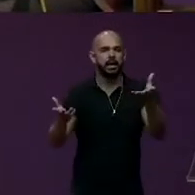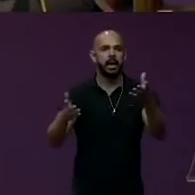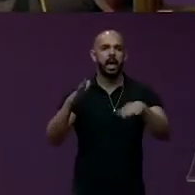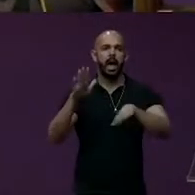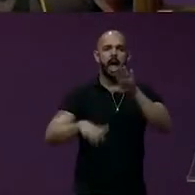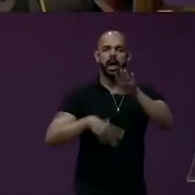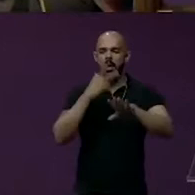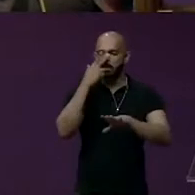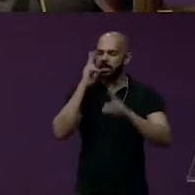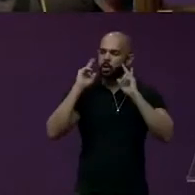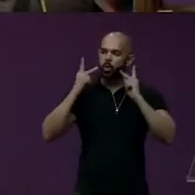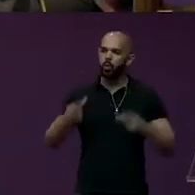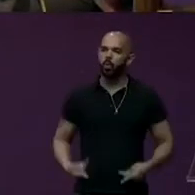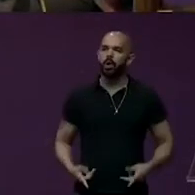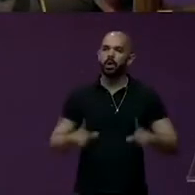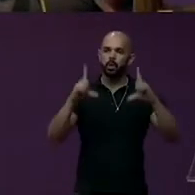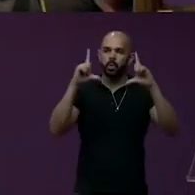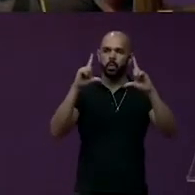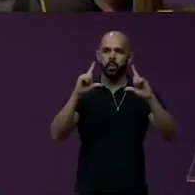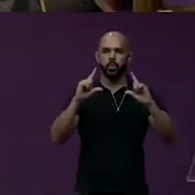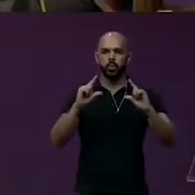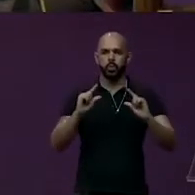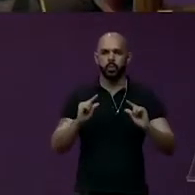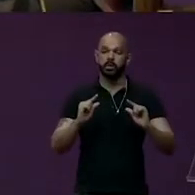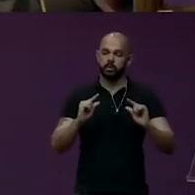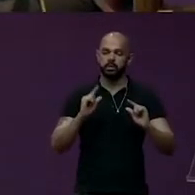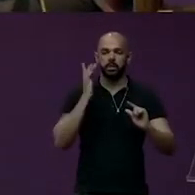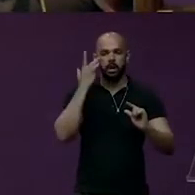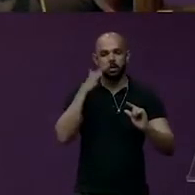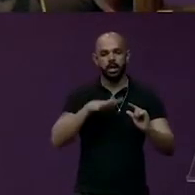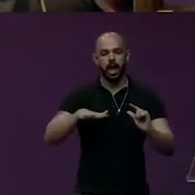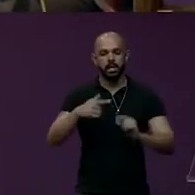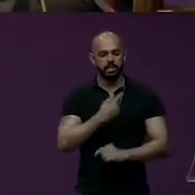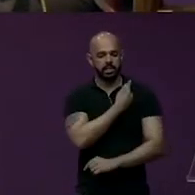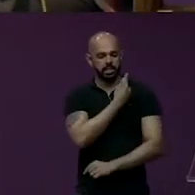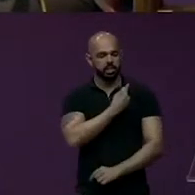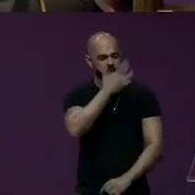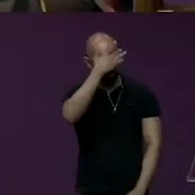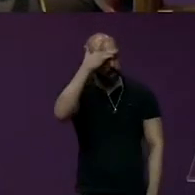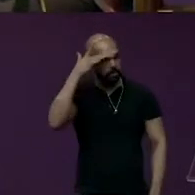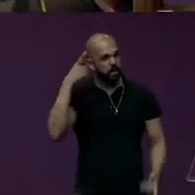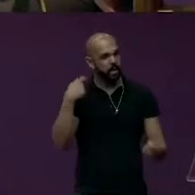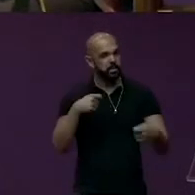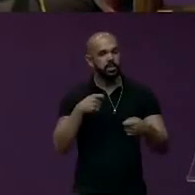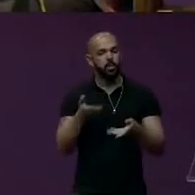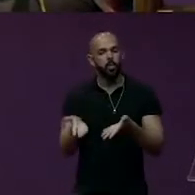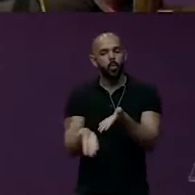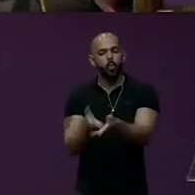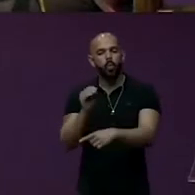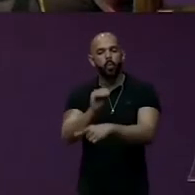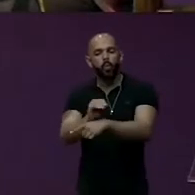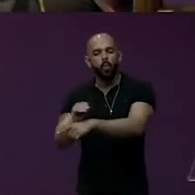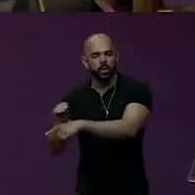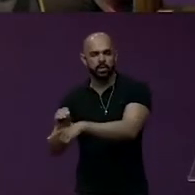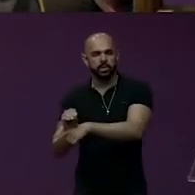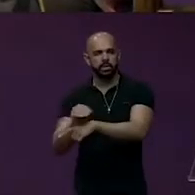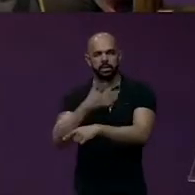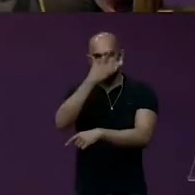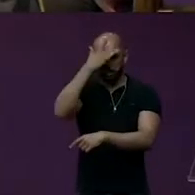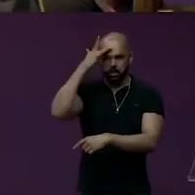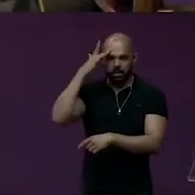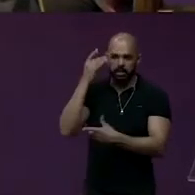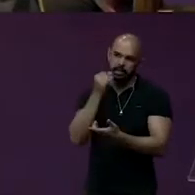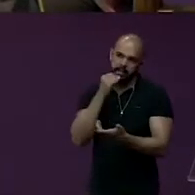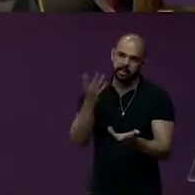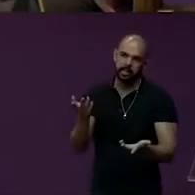às vezes nos desumaniza um pouco. Então, acho que também na área de gestão de pessoas, nós devemos cuidar de ter formas, não é,